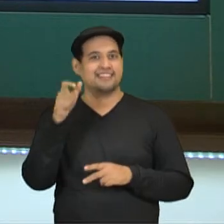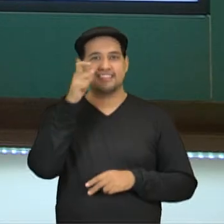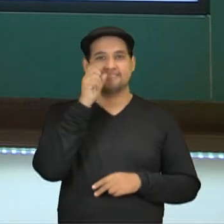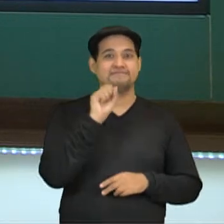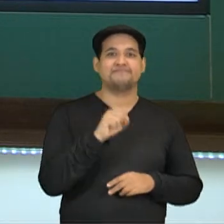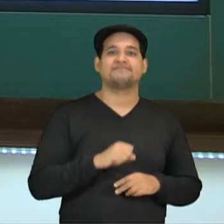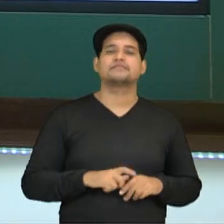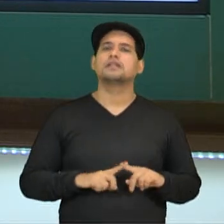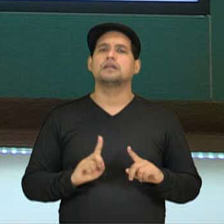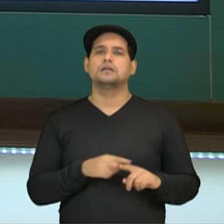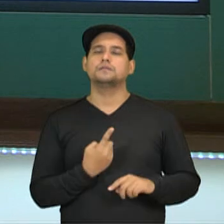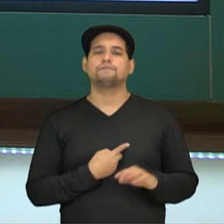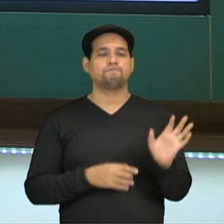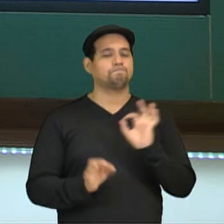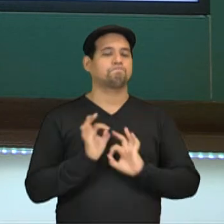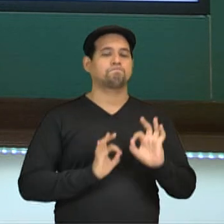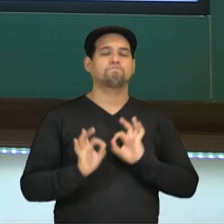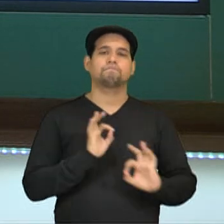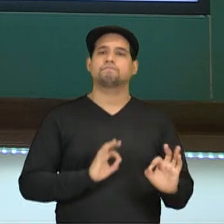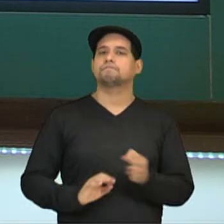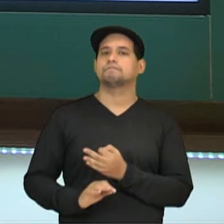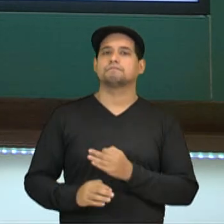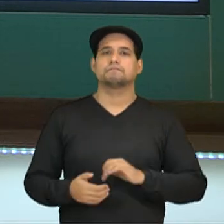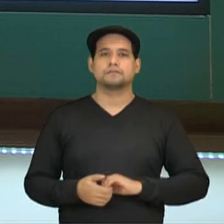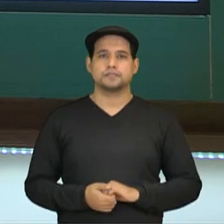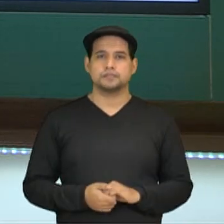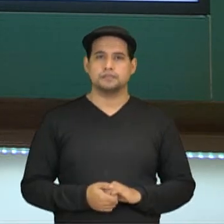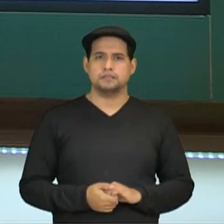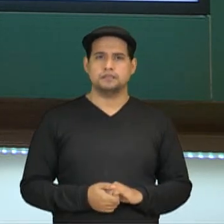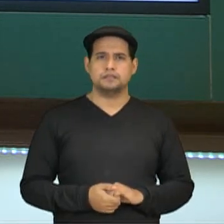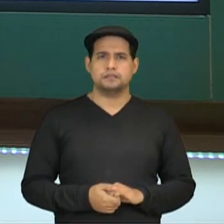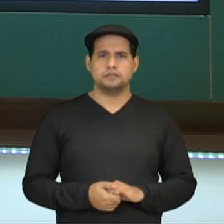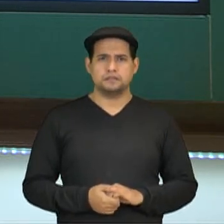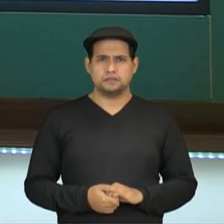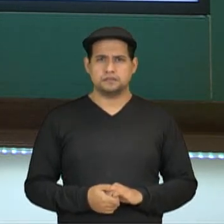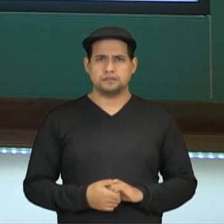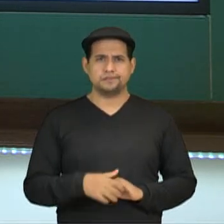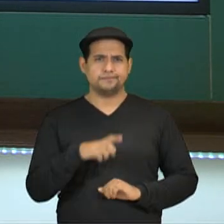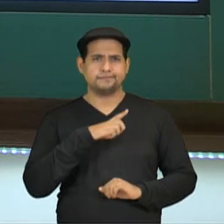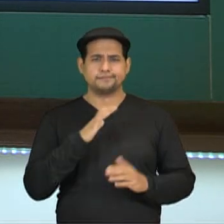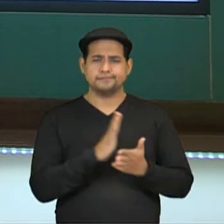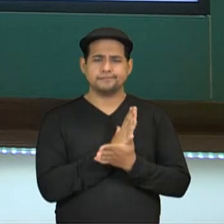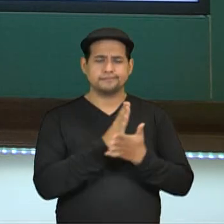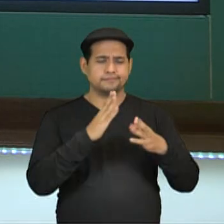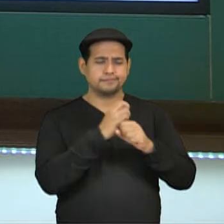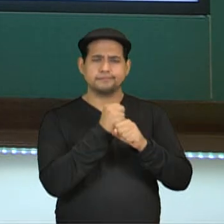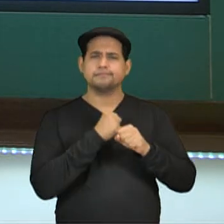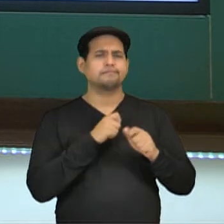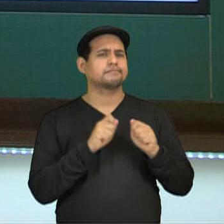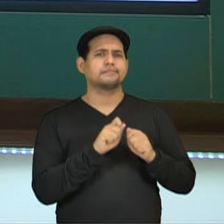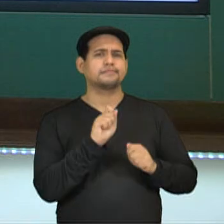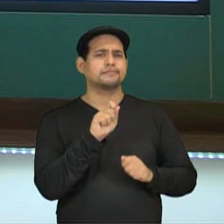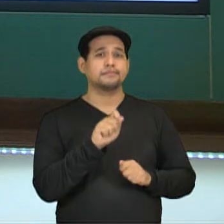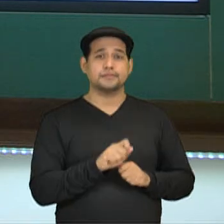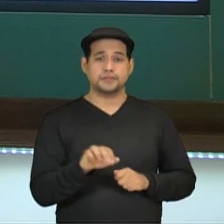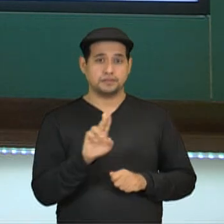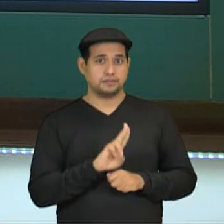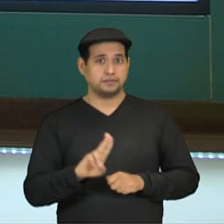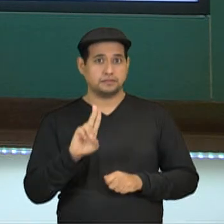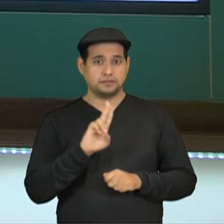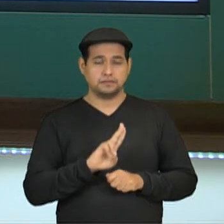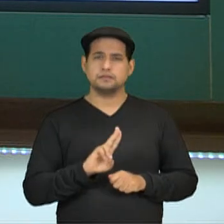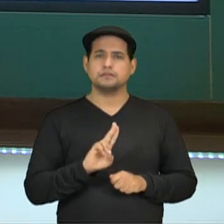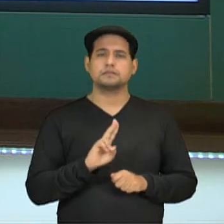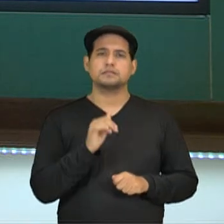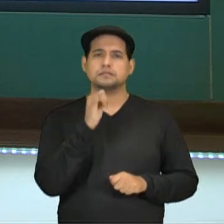interessante. Então, vamos mexer nisso aqui. Eu tenho parênteses e alguém multiplicando, então o que eu vou fazer? Aplica a